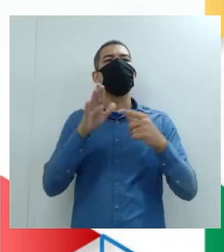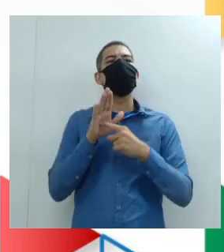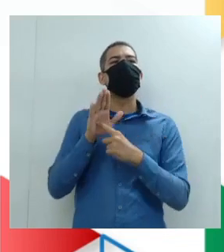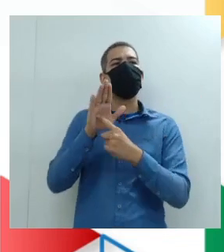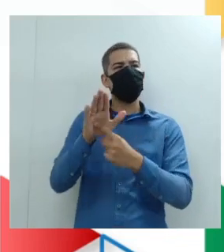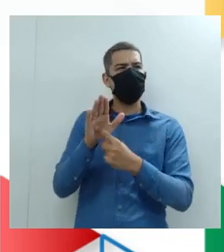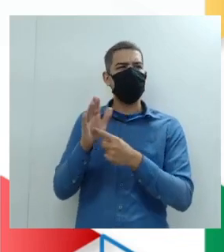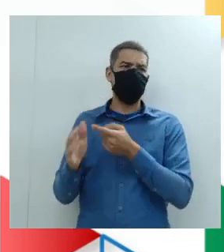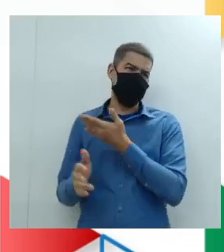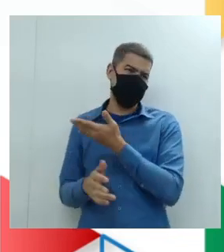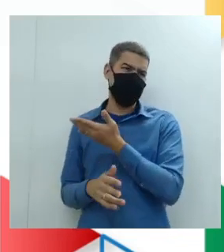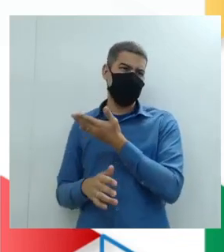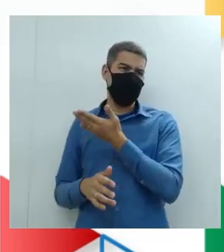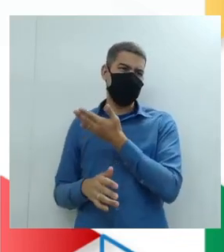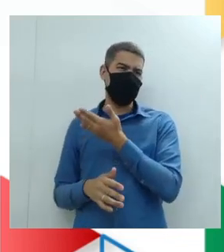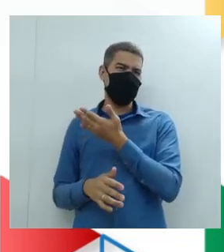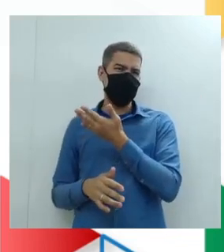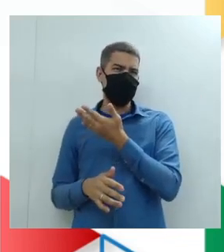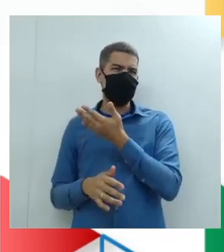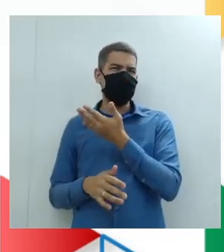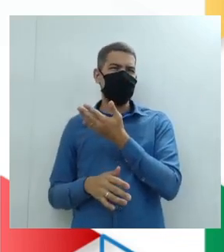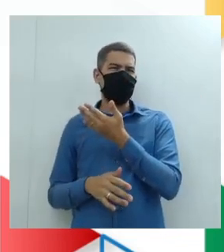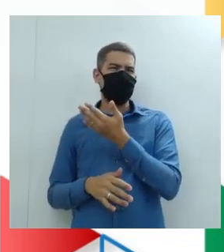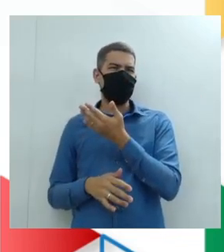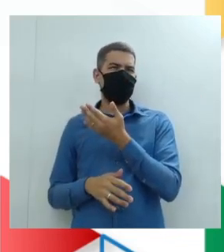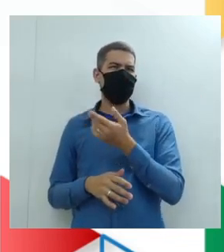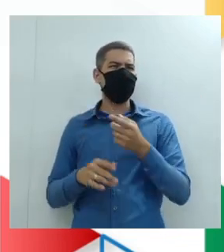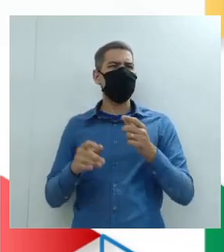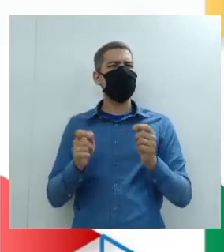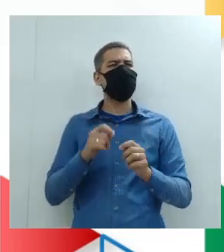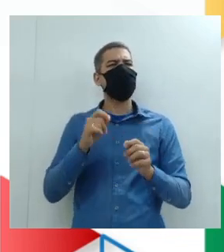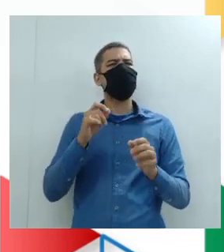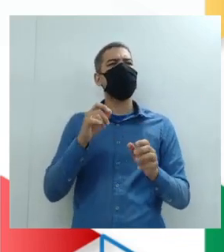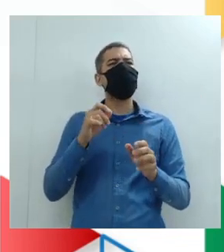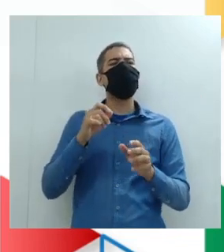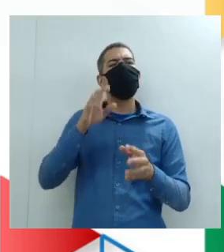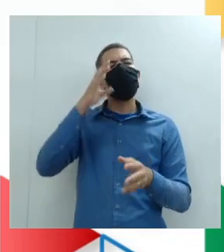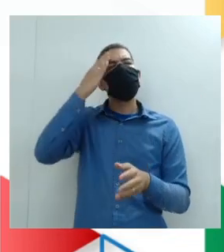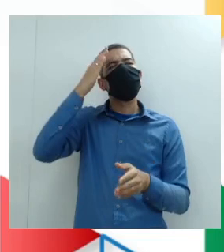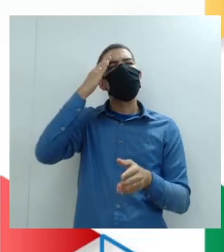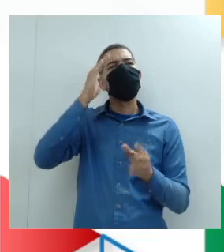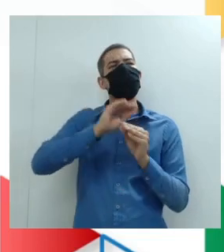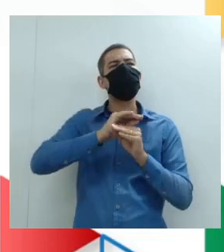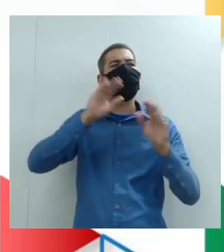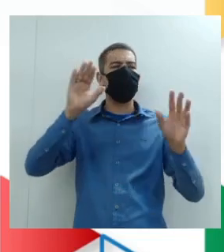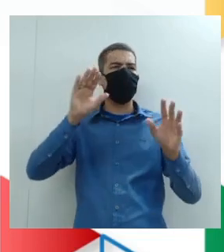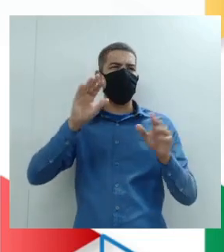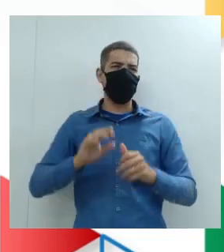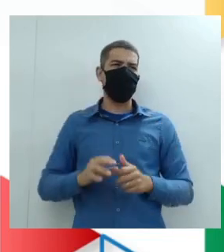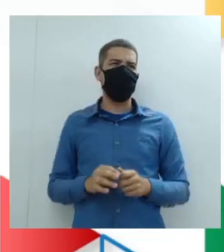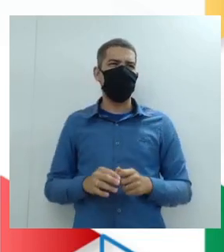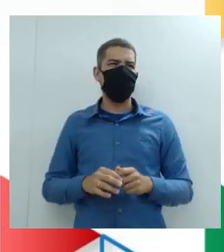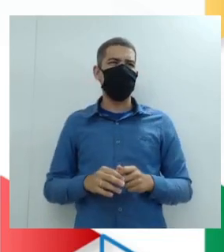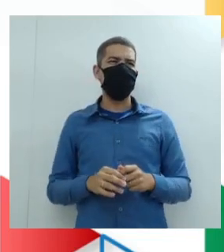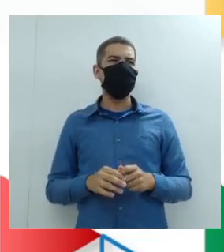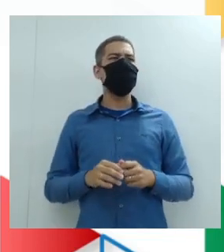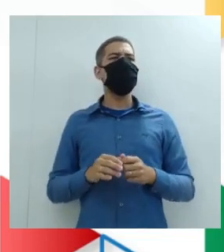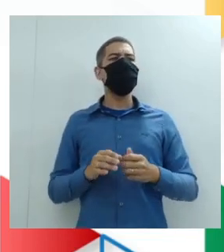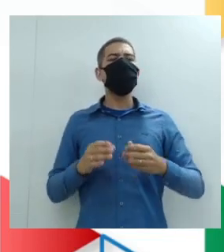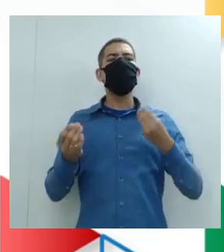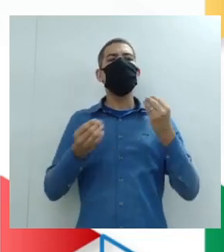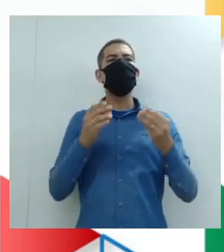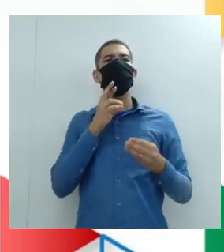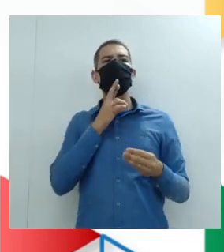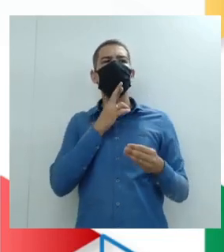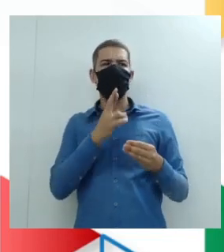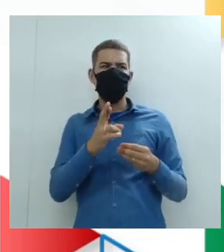esse slide de uma forma que você entenda o fluxograma. Como é que a gente fez a solução a